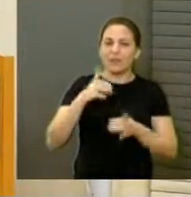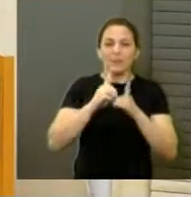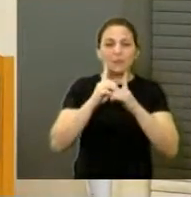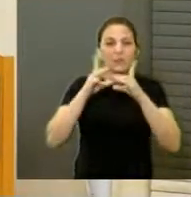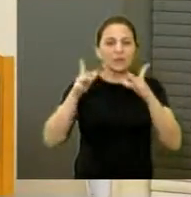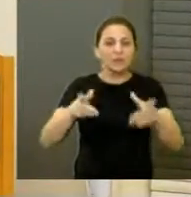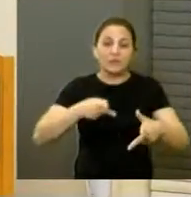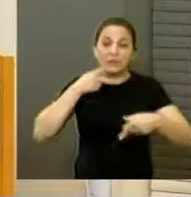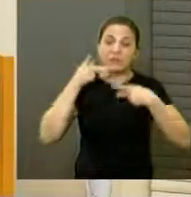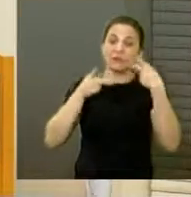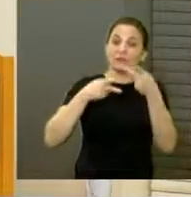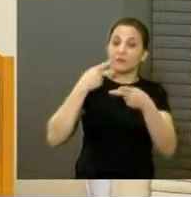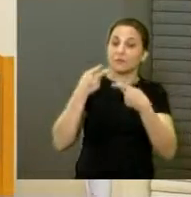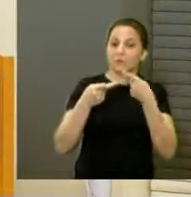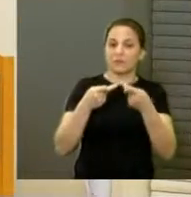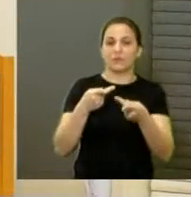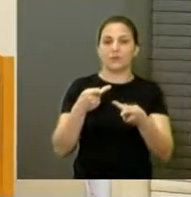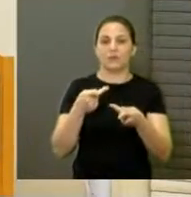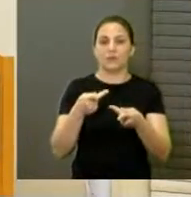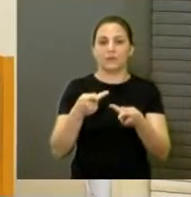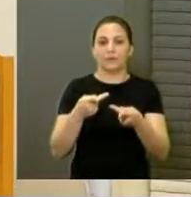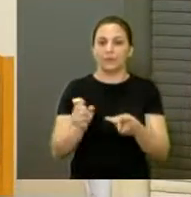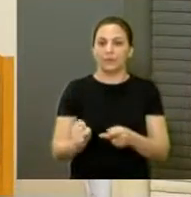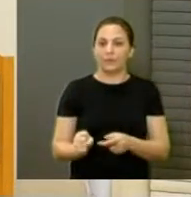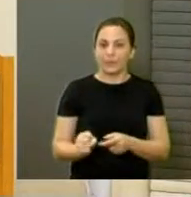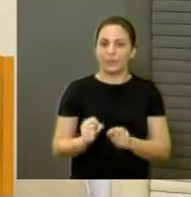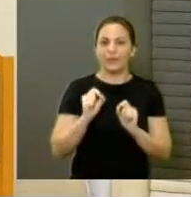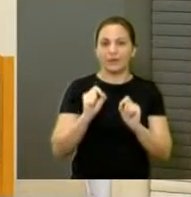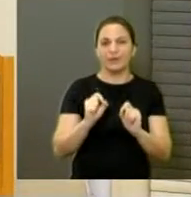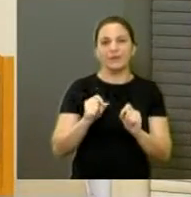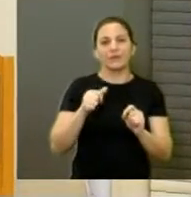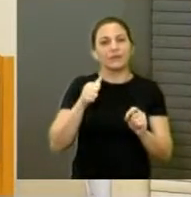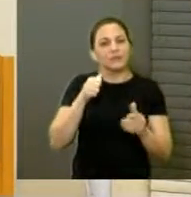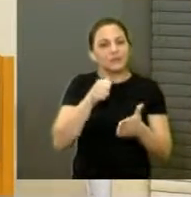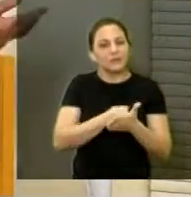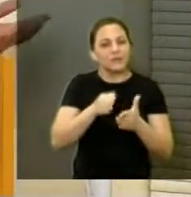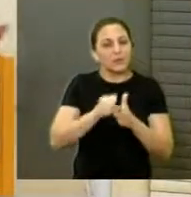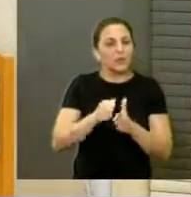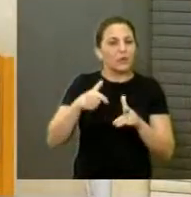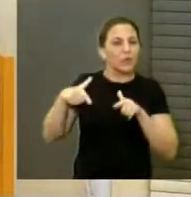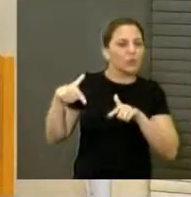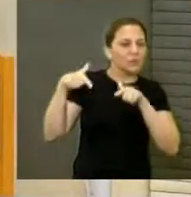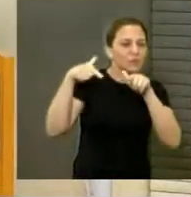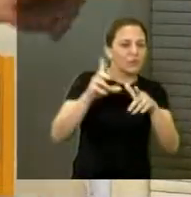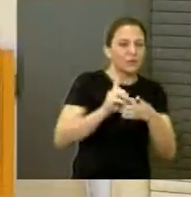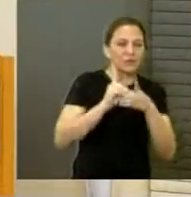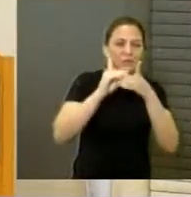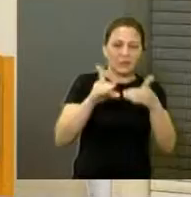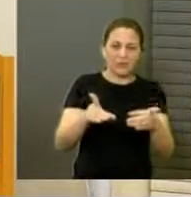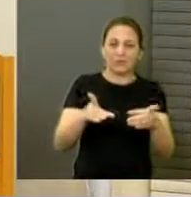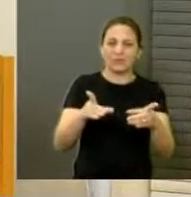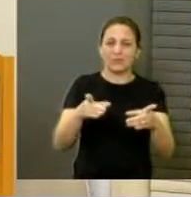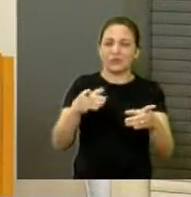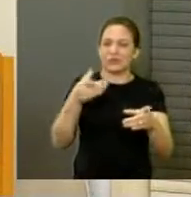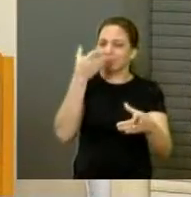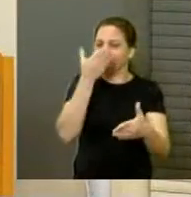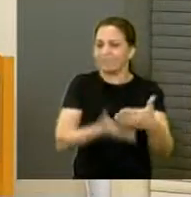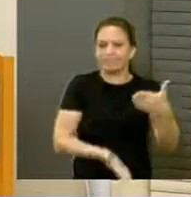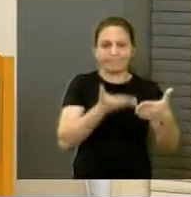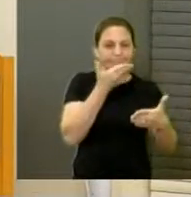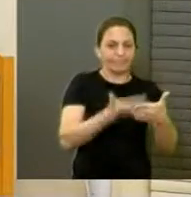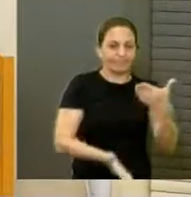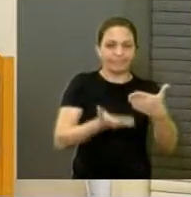democracia. O mais incrível é que eles sempre lutaram por essa democracia e agora estão jogando o ralo abaixo.